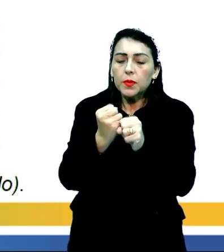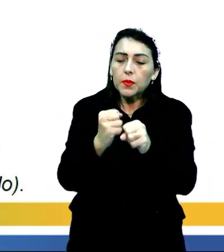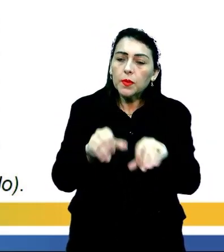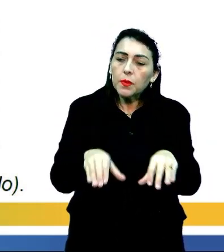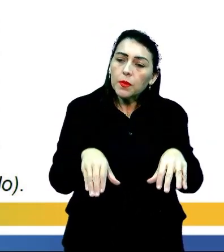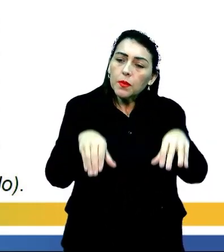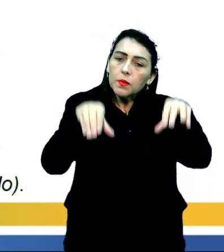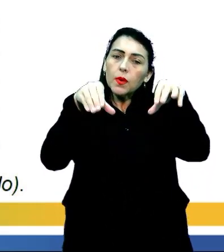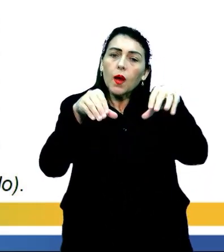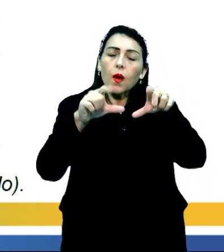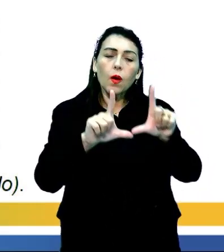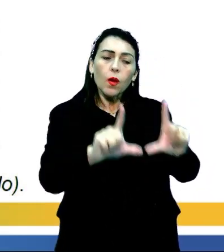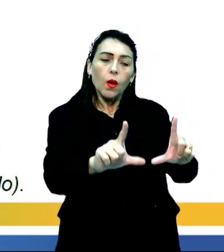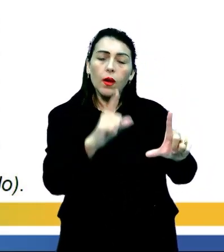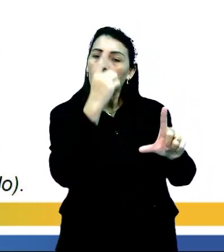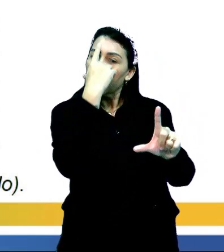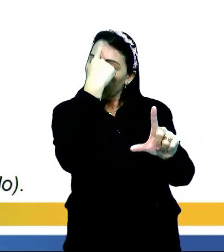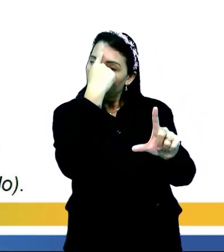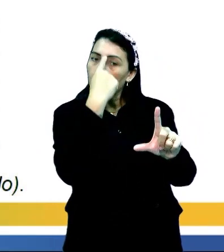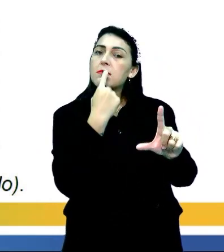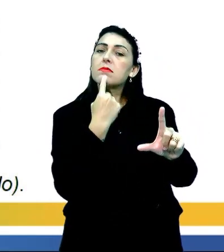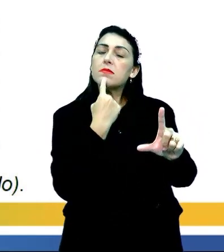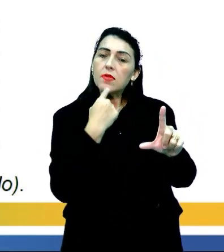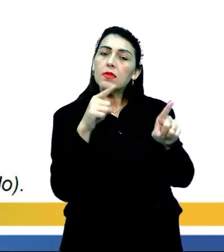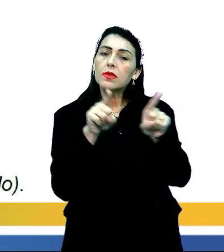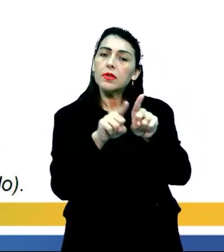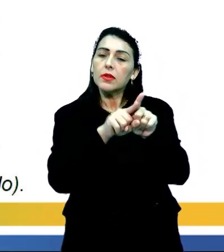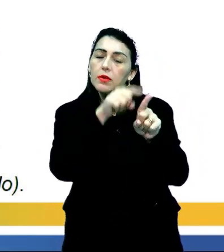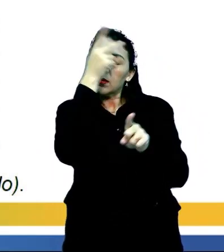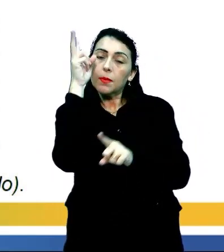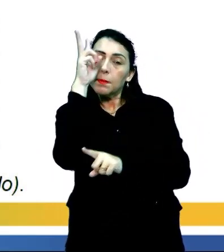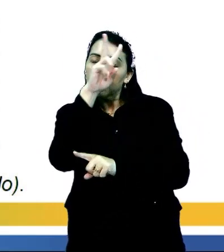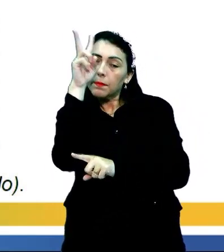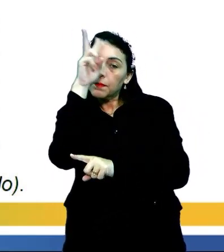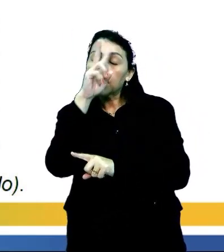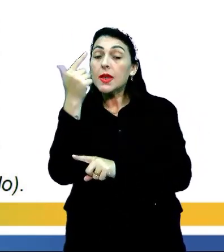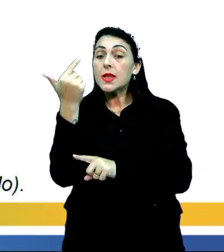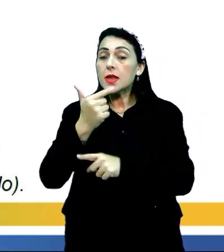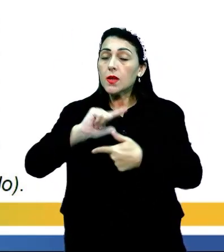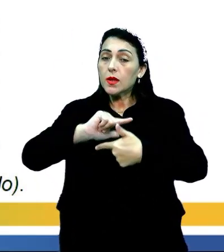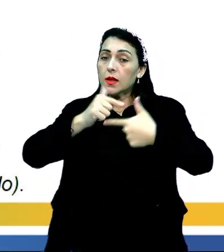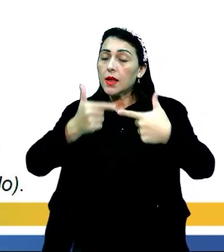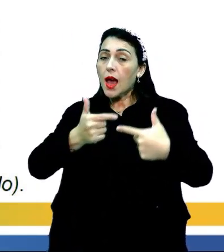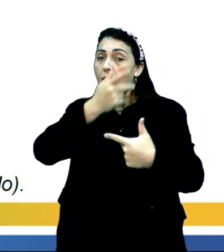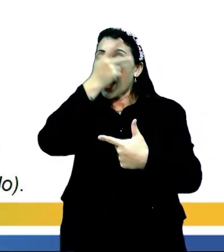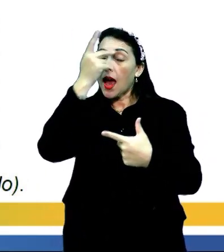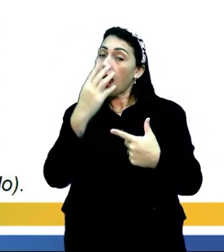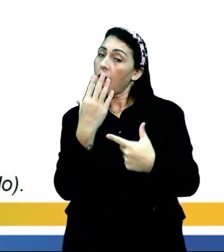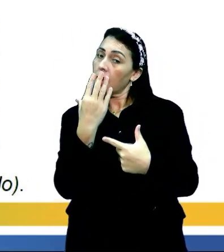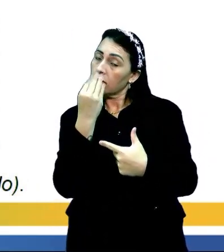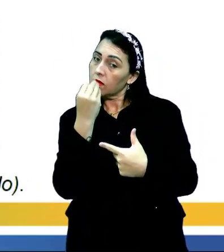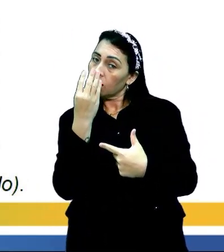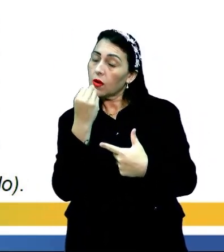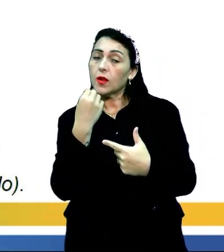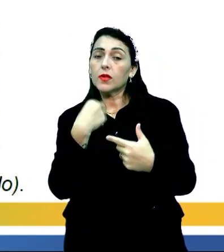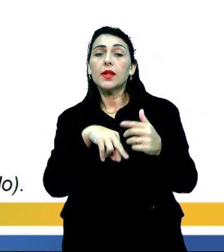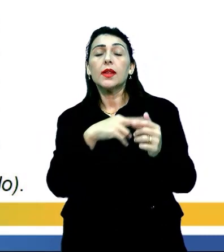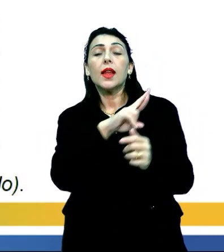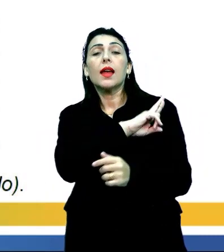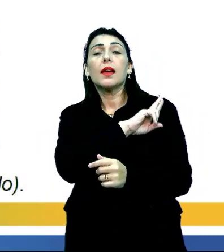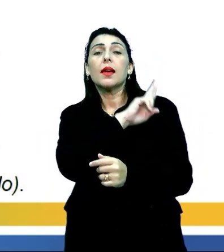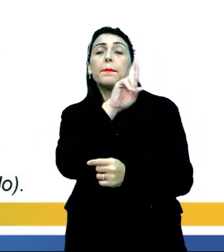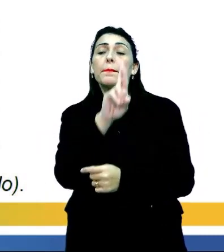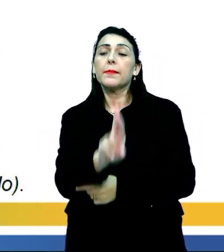coloca aquelas fotinha né das pessoas lá no altar para ser lembrada que segunda traição aquelas fotinhas né ela representa